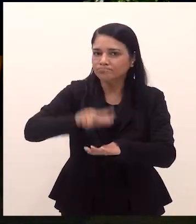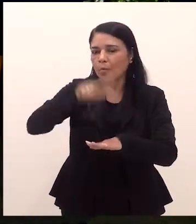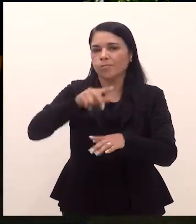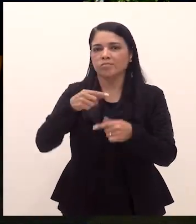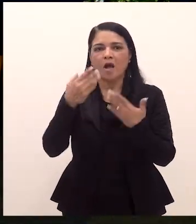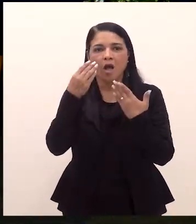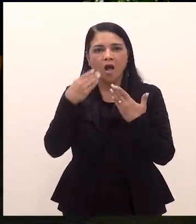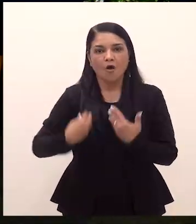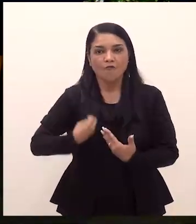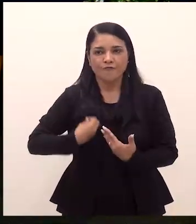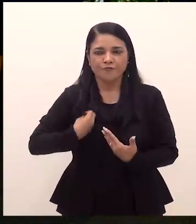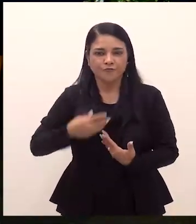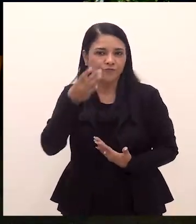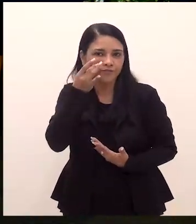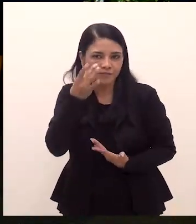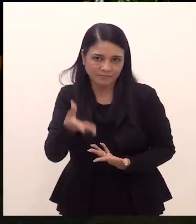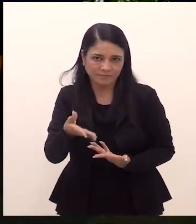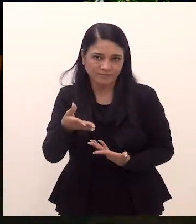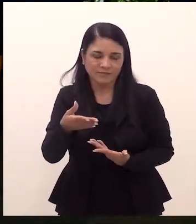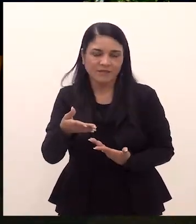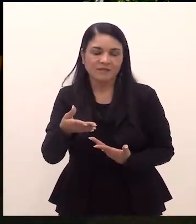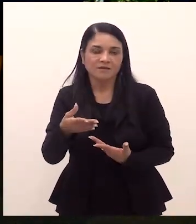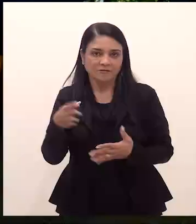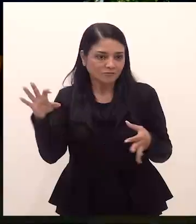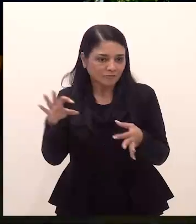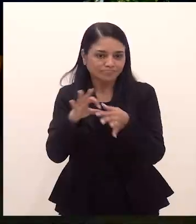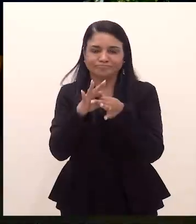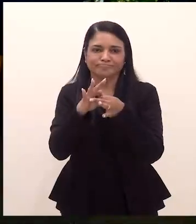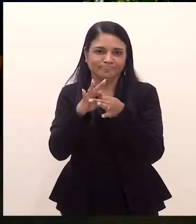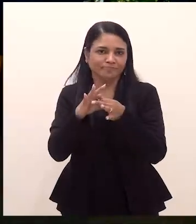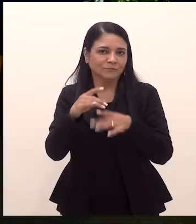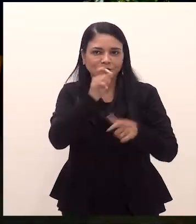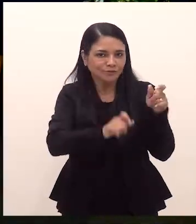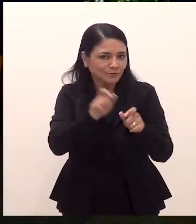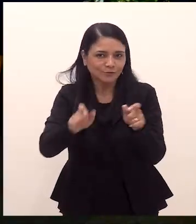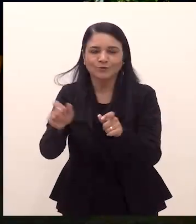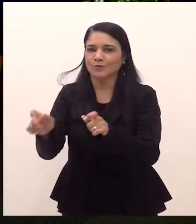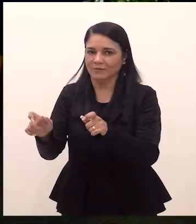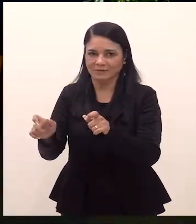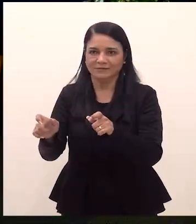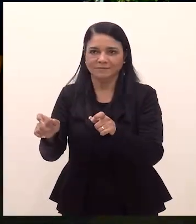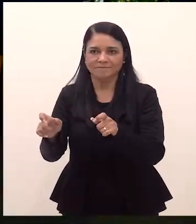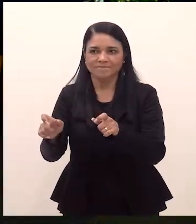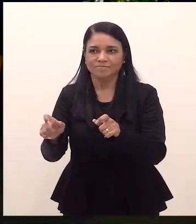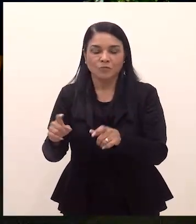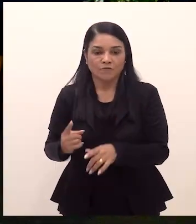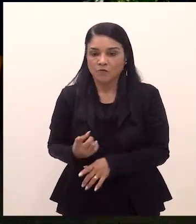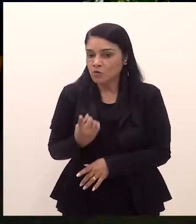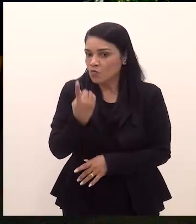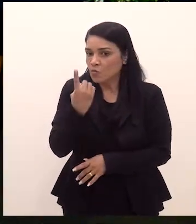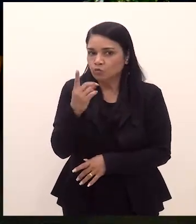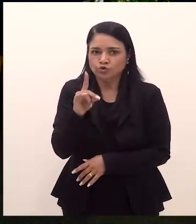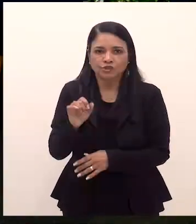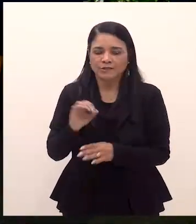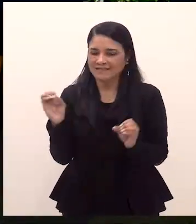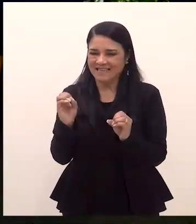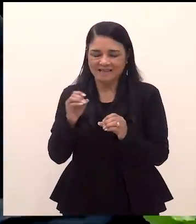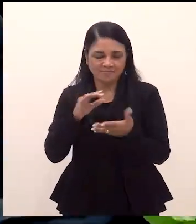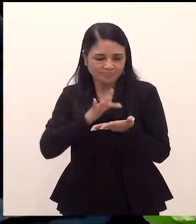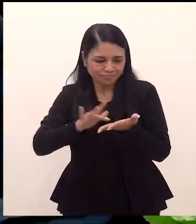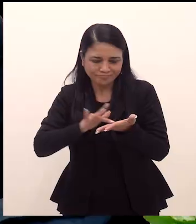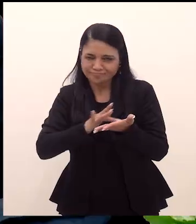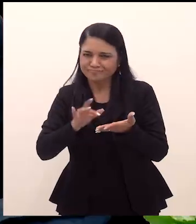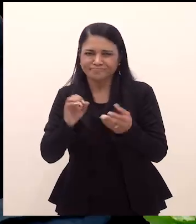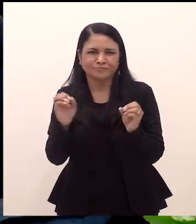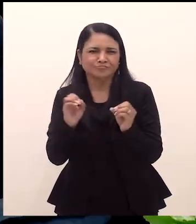ar. Tá na nossa vida cotidiana, né? E ninguém se desliga dela, né? É impressionante isso, né? Ninguém consegue ficar um dia... Você não